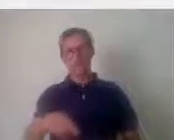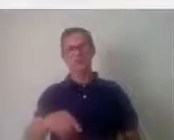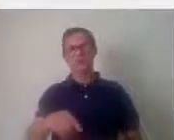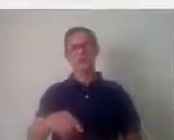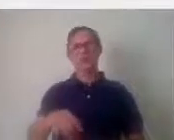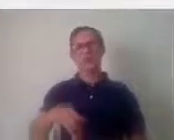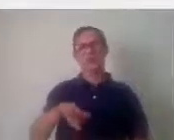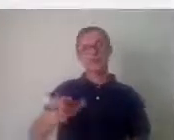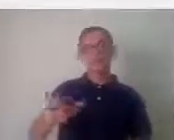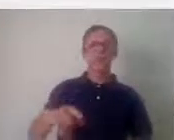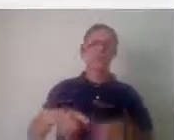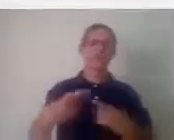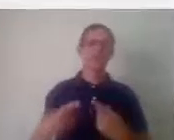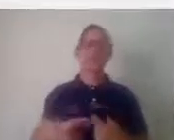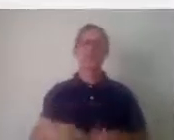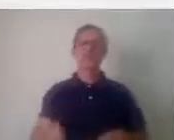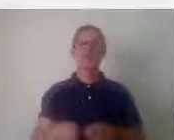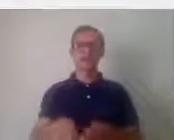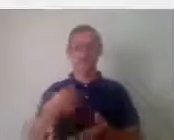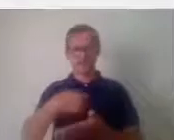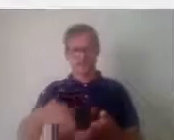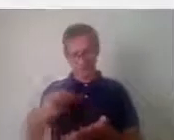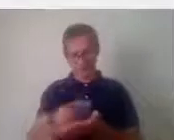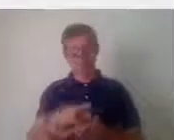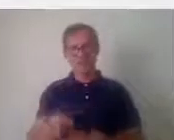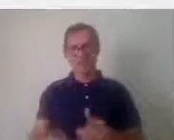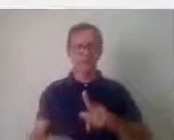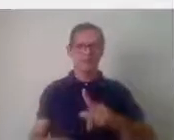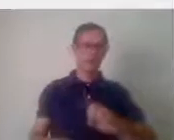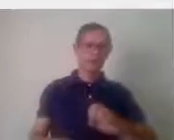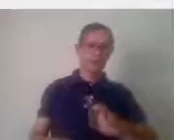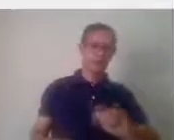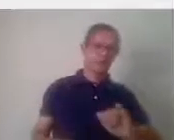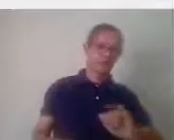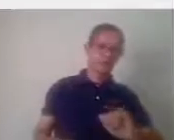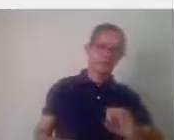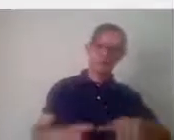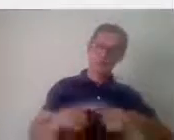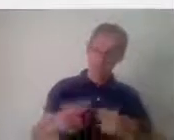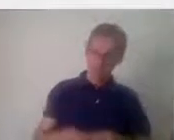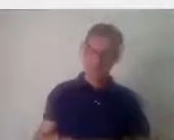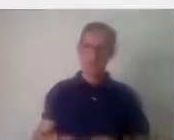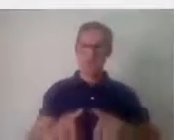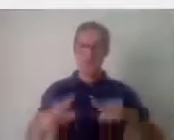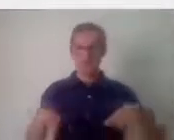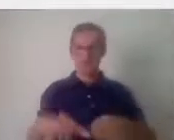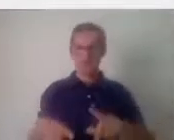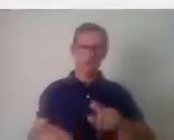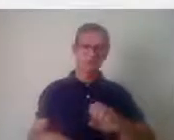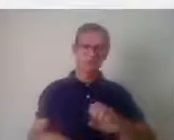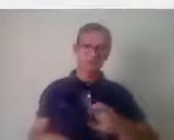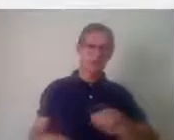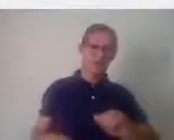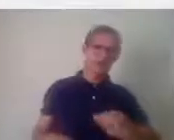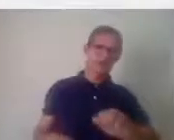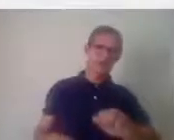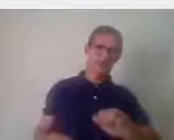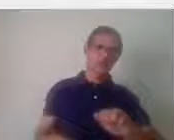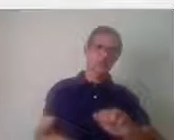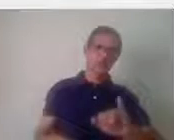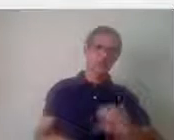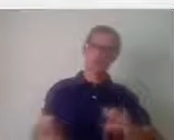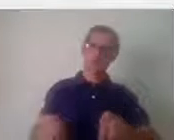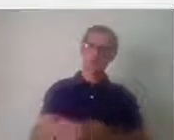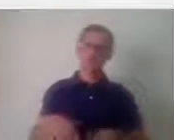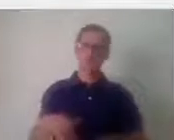y. Opa, gente, aqui eu escrevi errado, é gerais. Em regiões mais gerais, você vai ter o quê? Que o